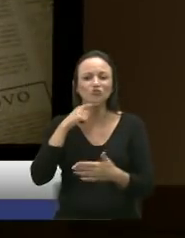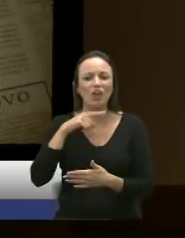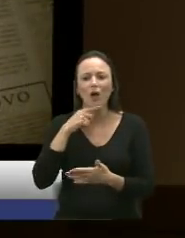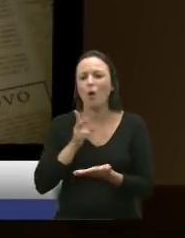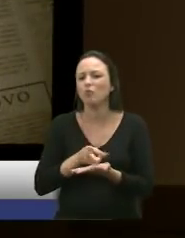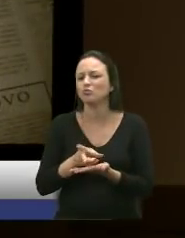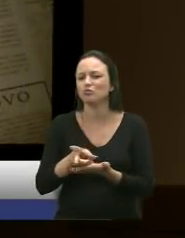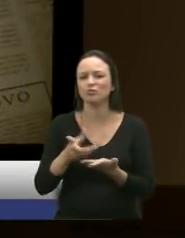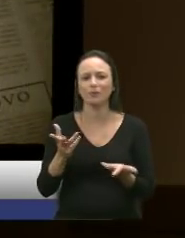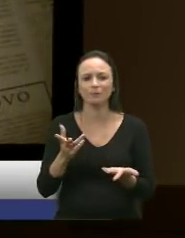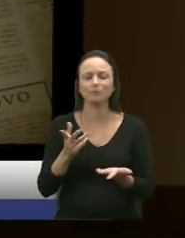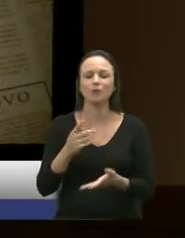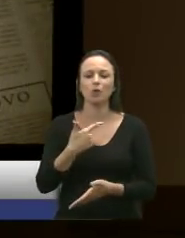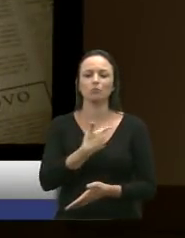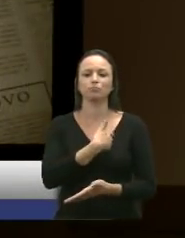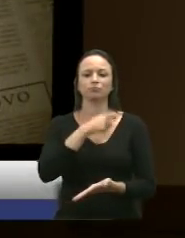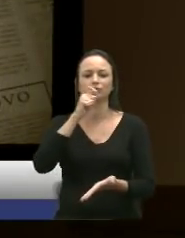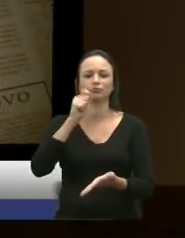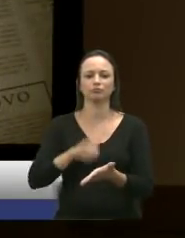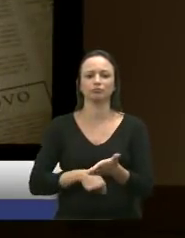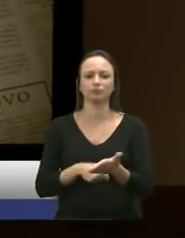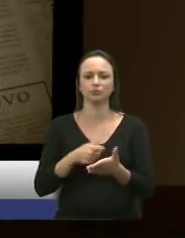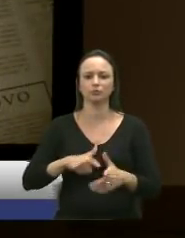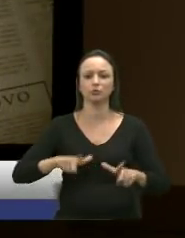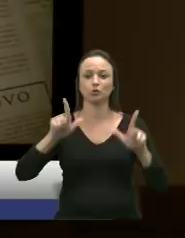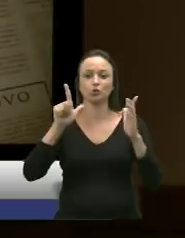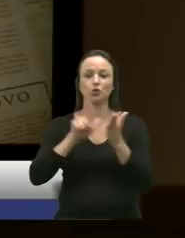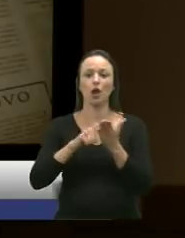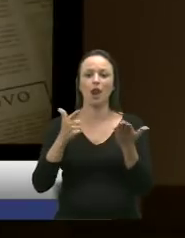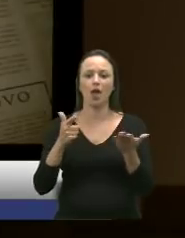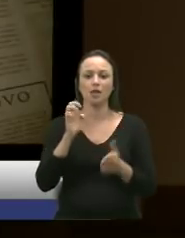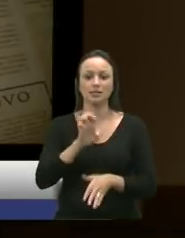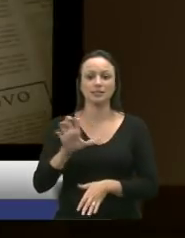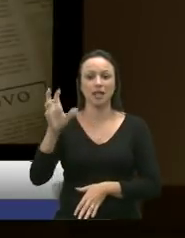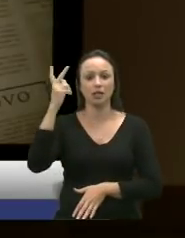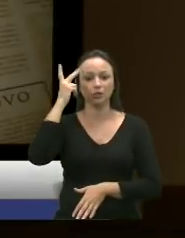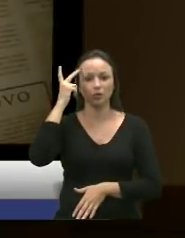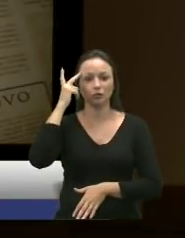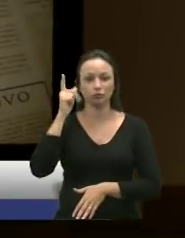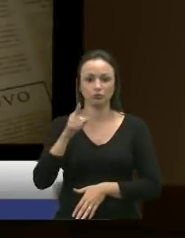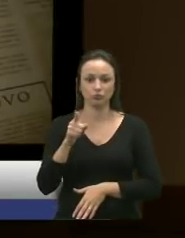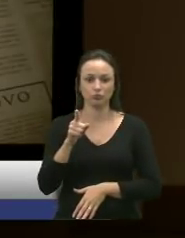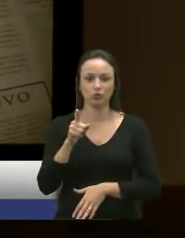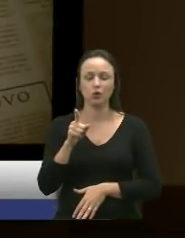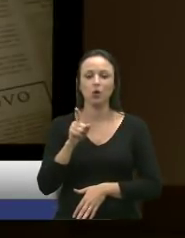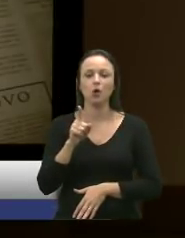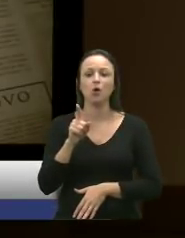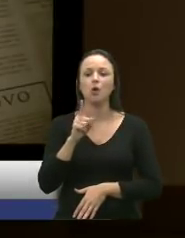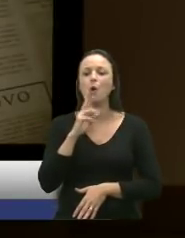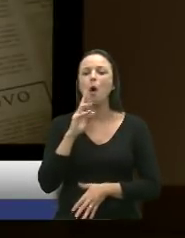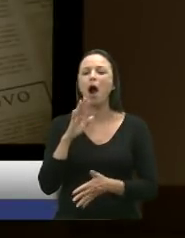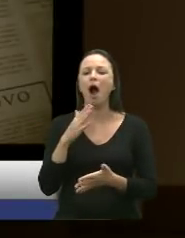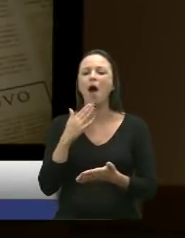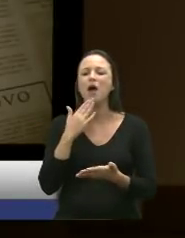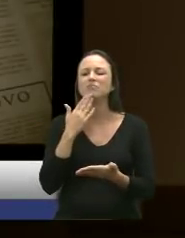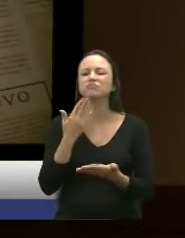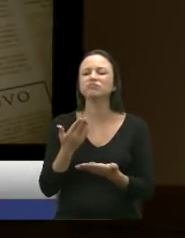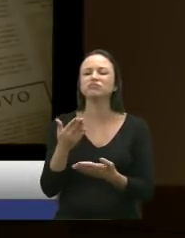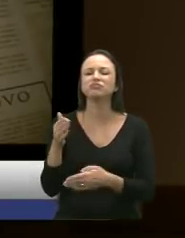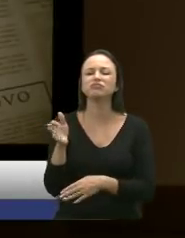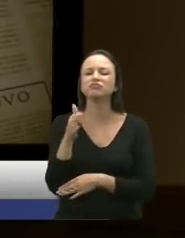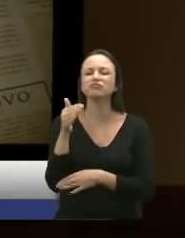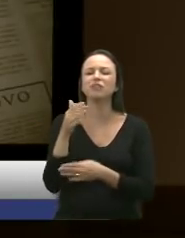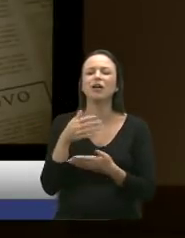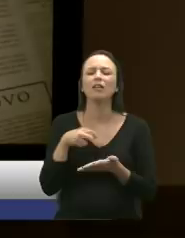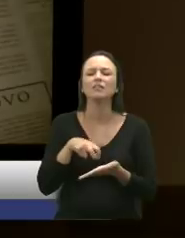foi assinado isso aqui. Vejam o jornal Estado de São Paulo. Não foi rendição. Pasmem, por ordem de